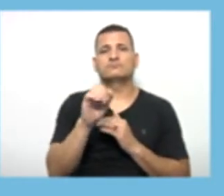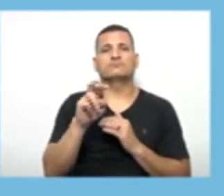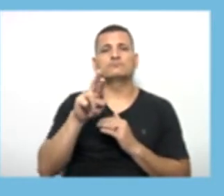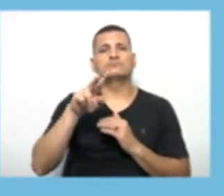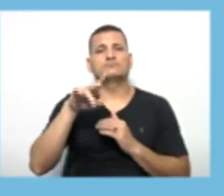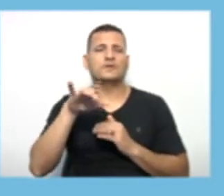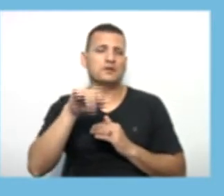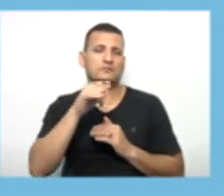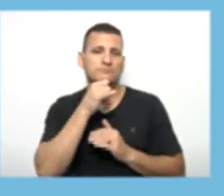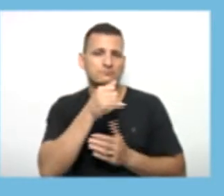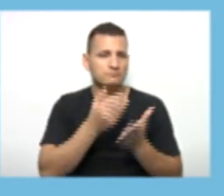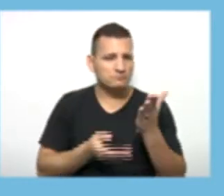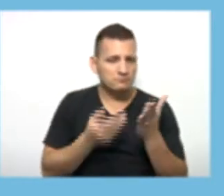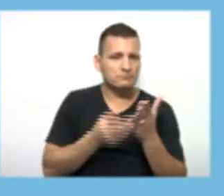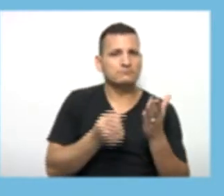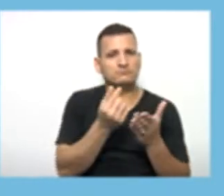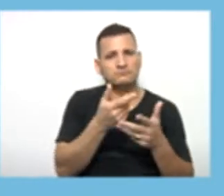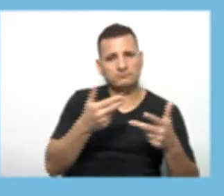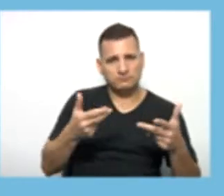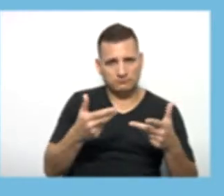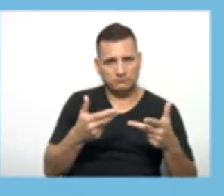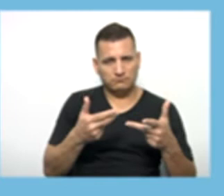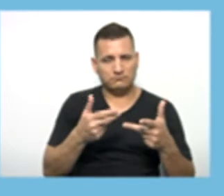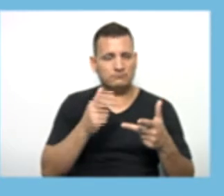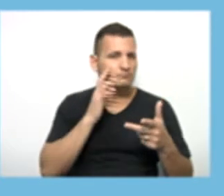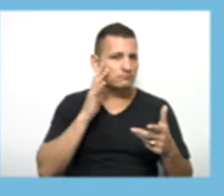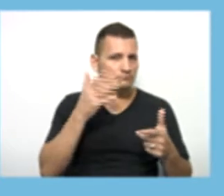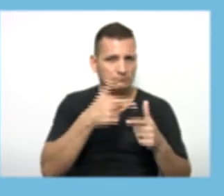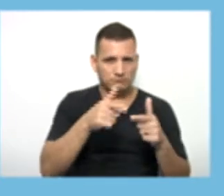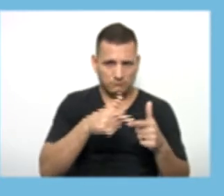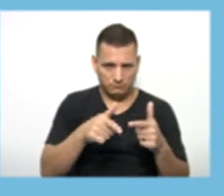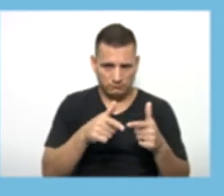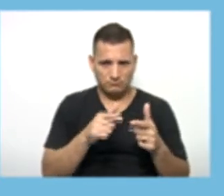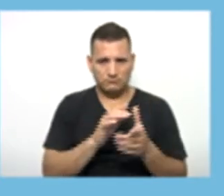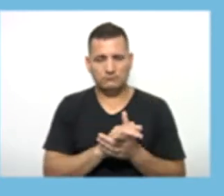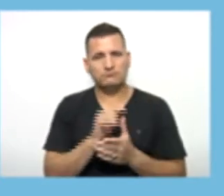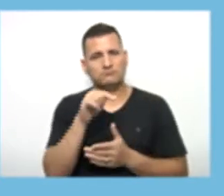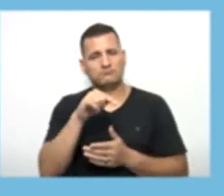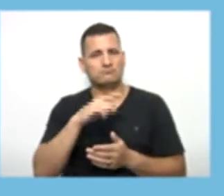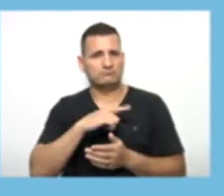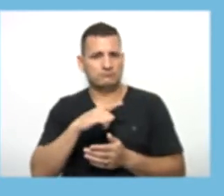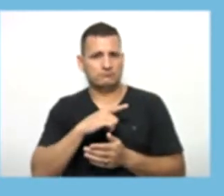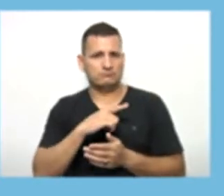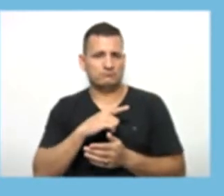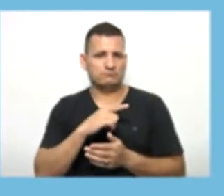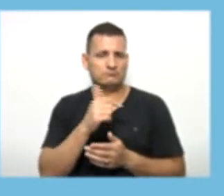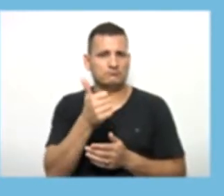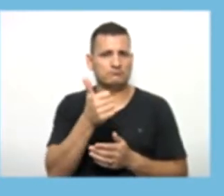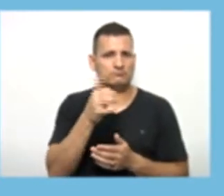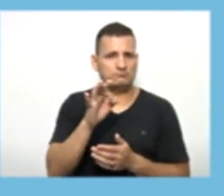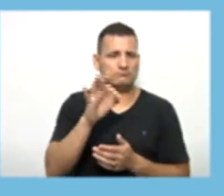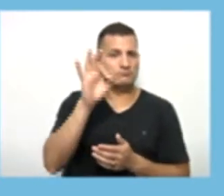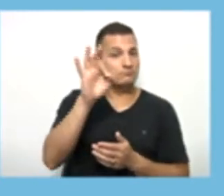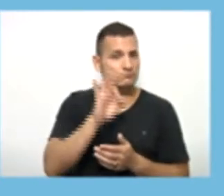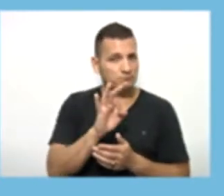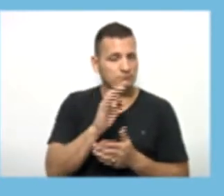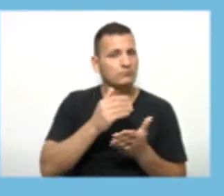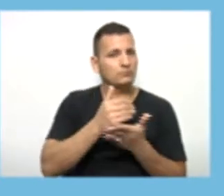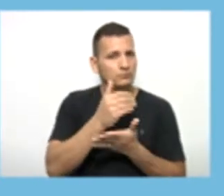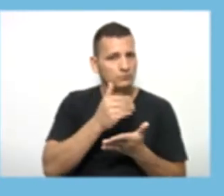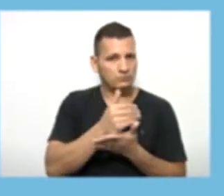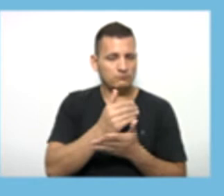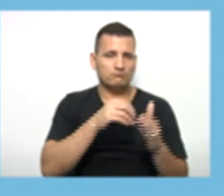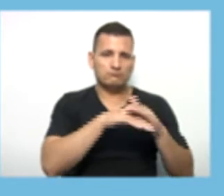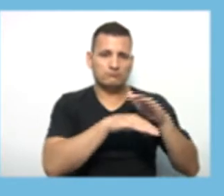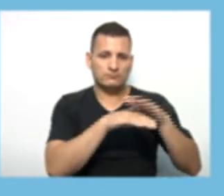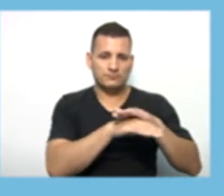e atender ao desenvolvimento das suas atividades, constituído com pelo menos 10% das sobras líquidas do